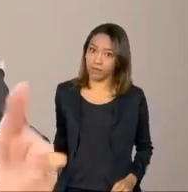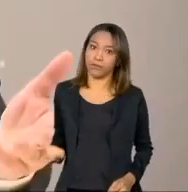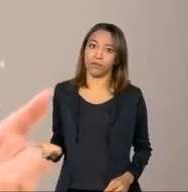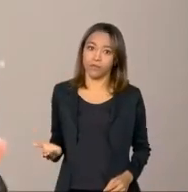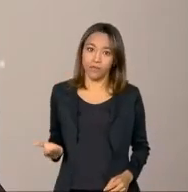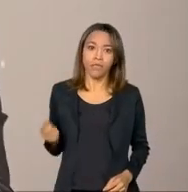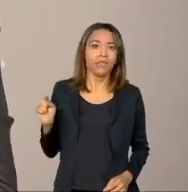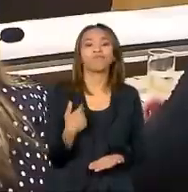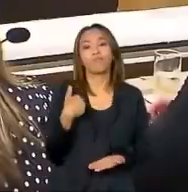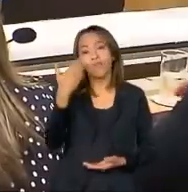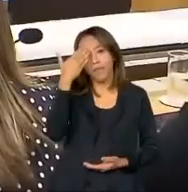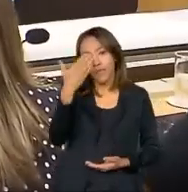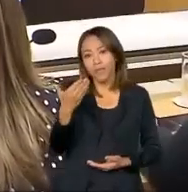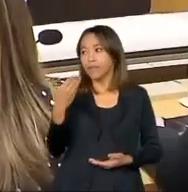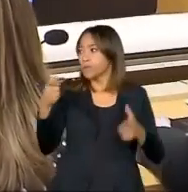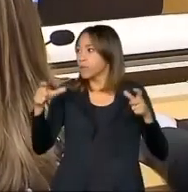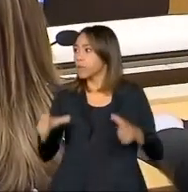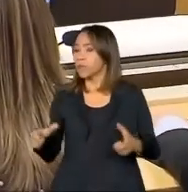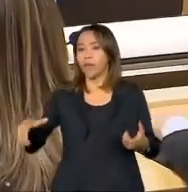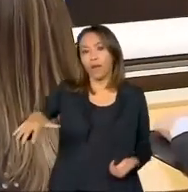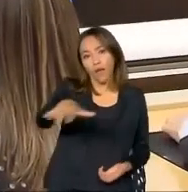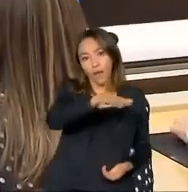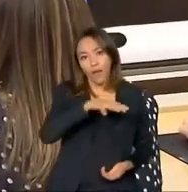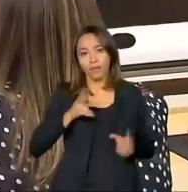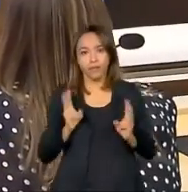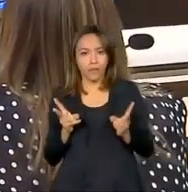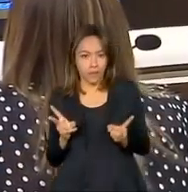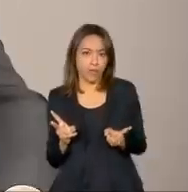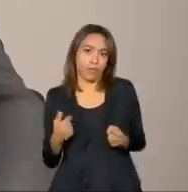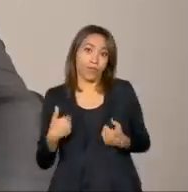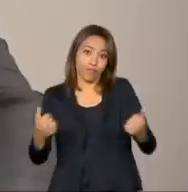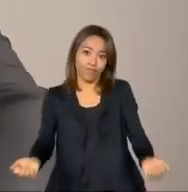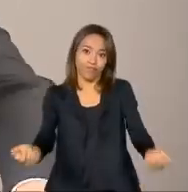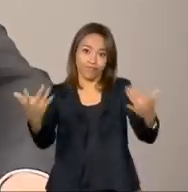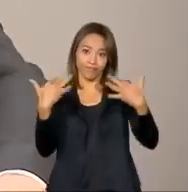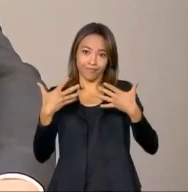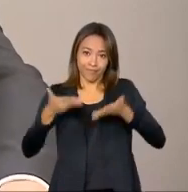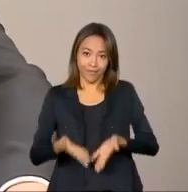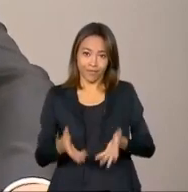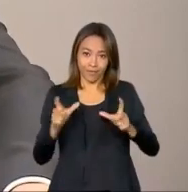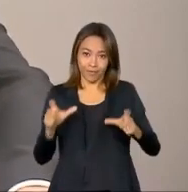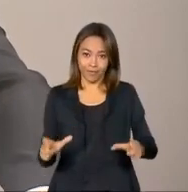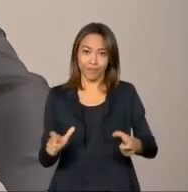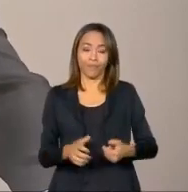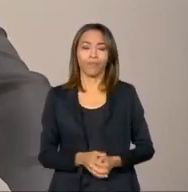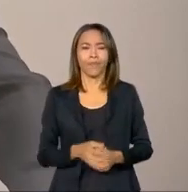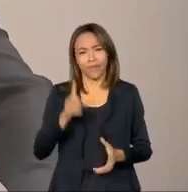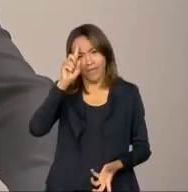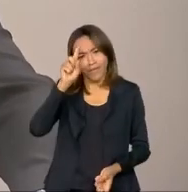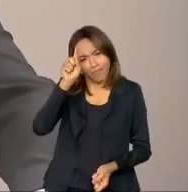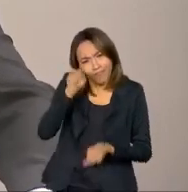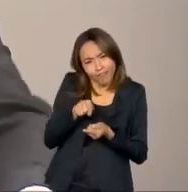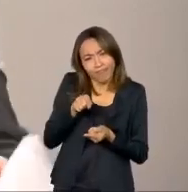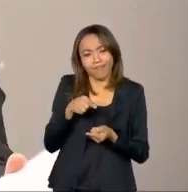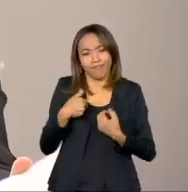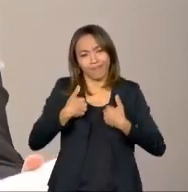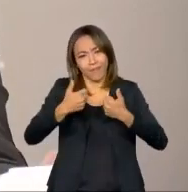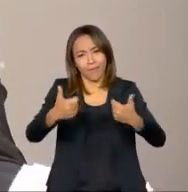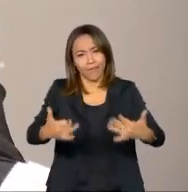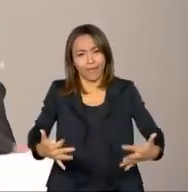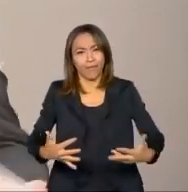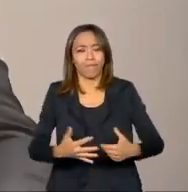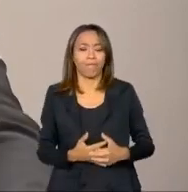de incentivo a todos eles que participam do fórum há tanto tempo, né? Breves palavras. É a primeira reunião que eu